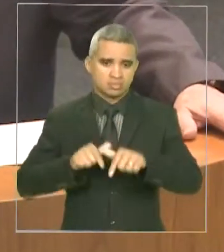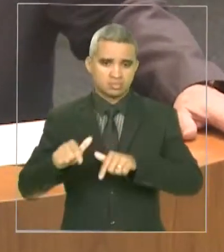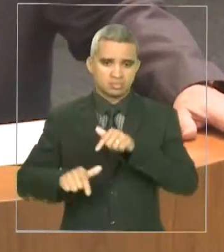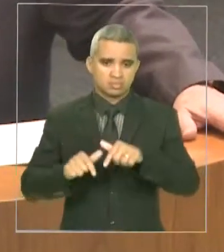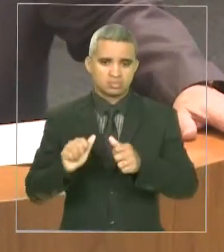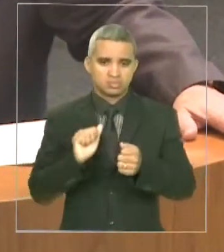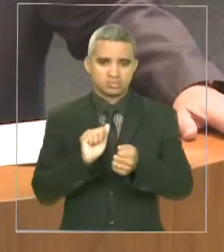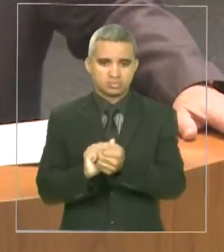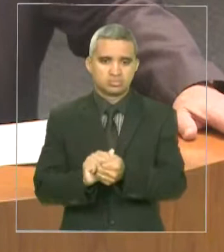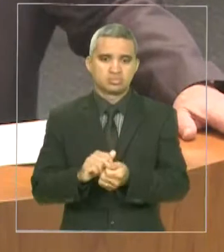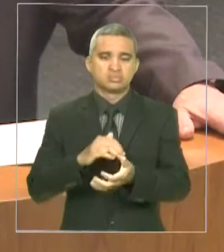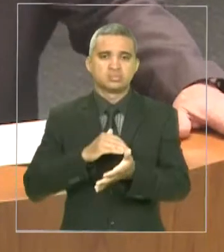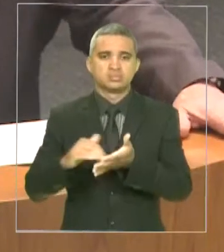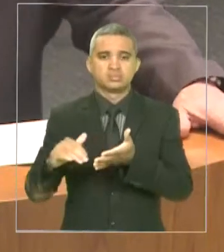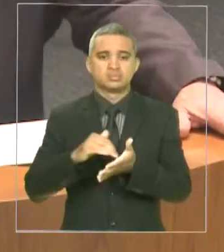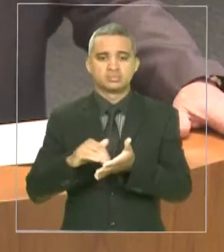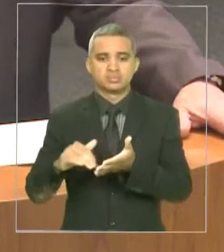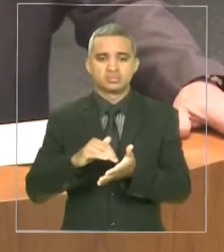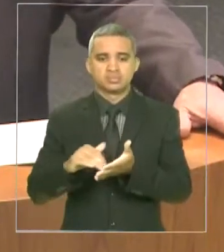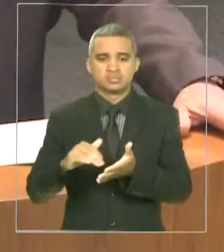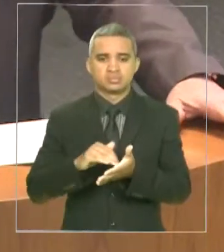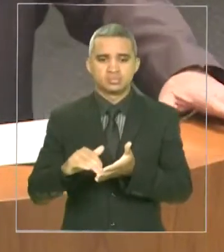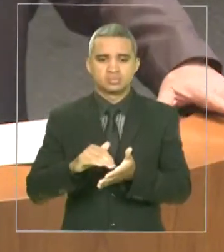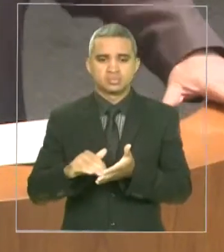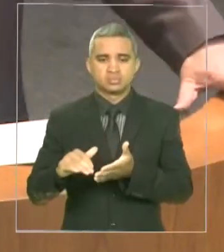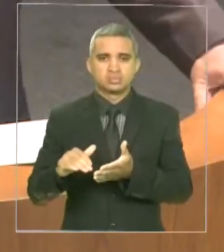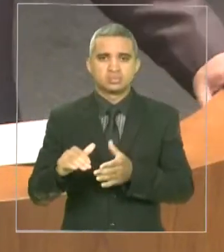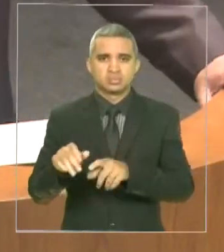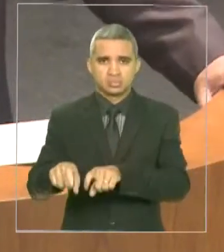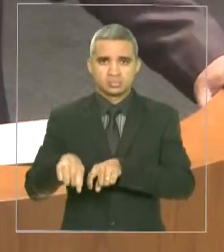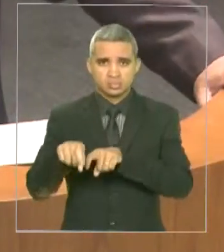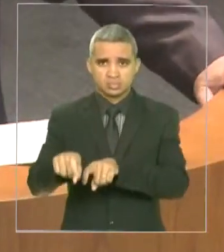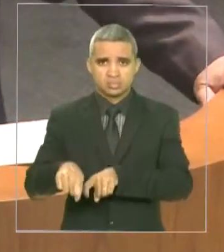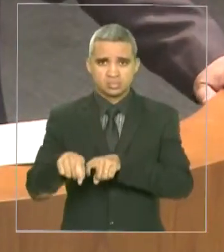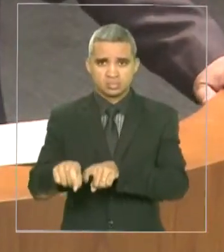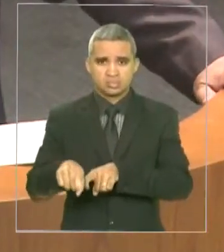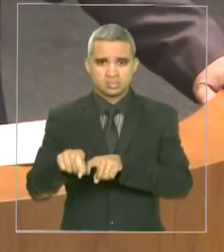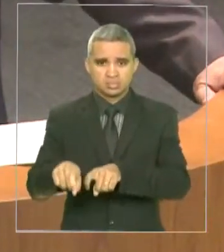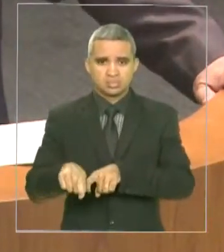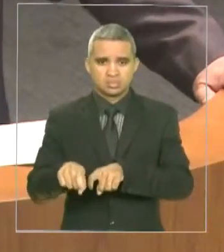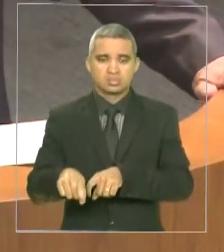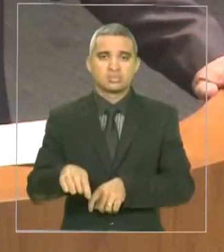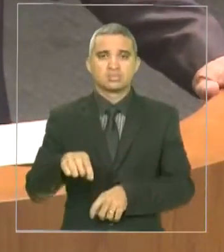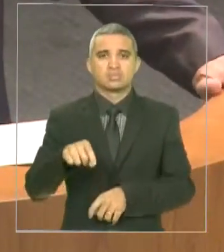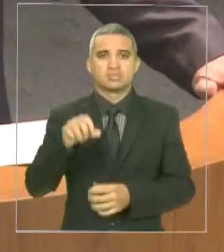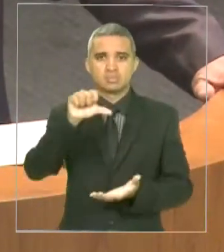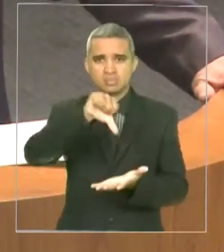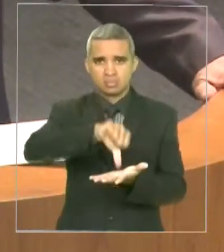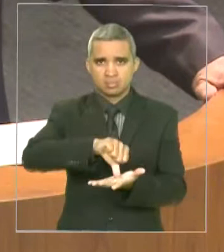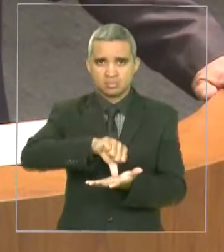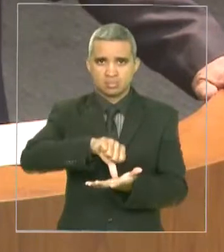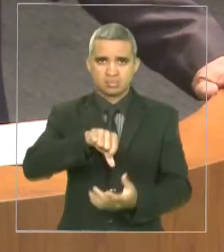na Secretaria de Agricultura da nossa capital.